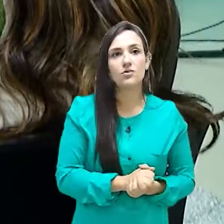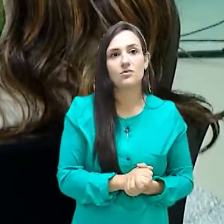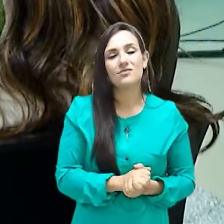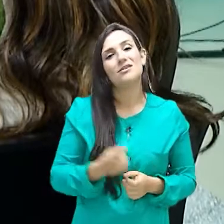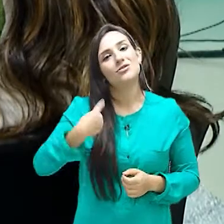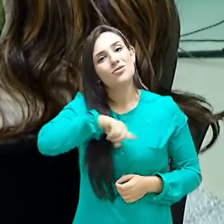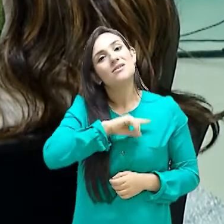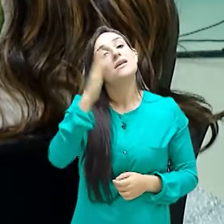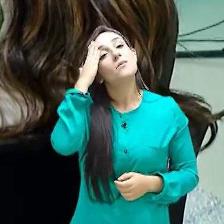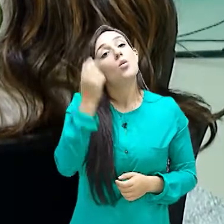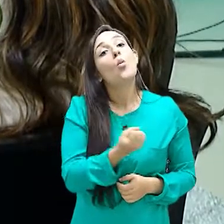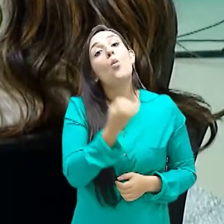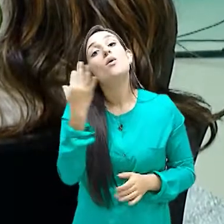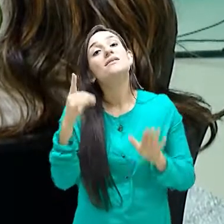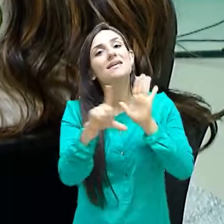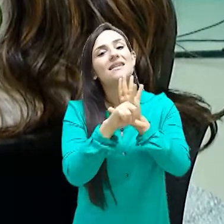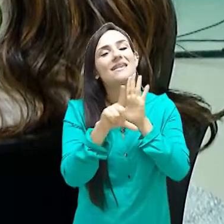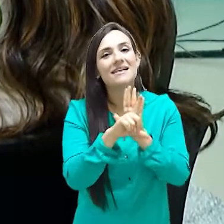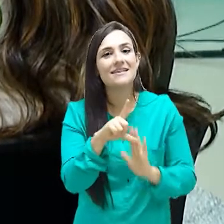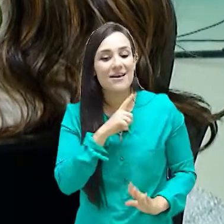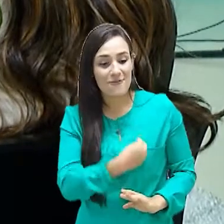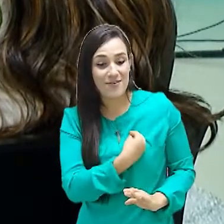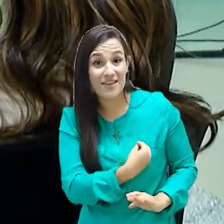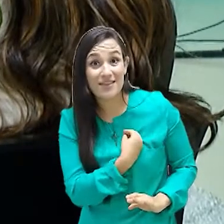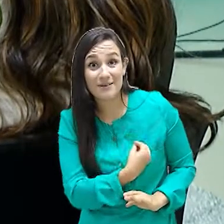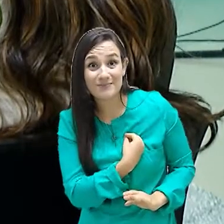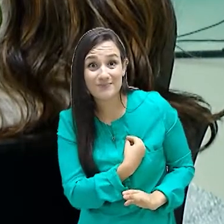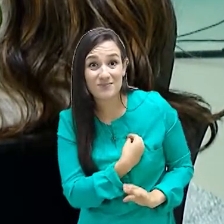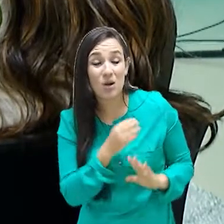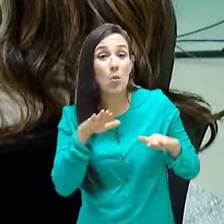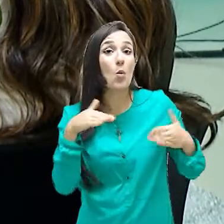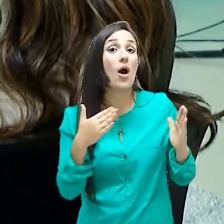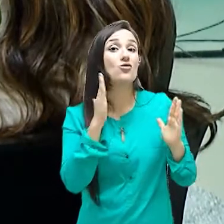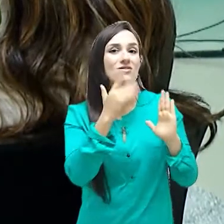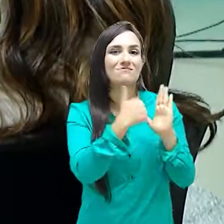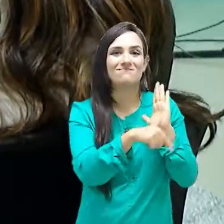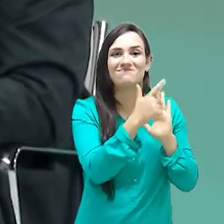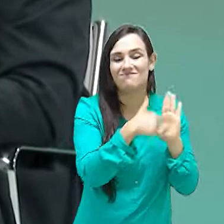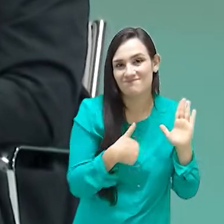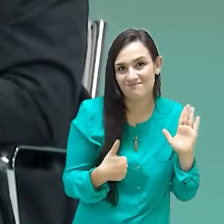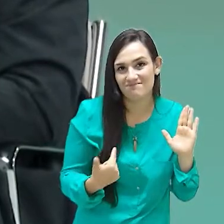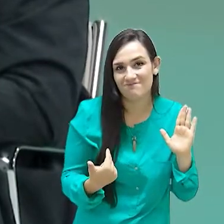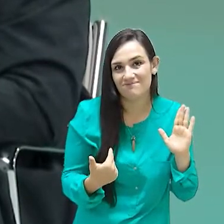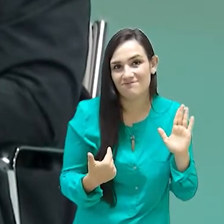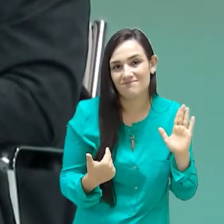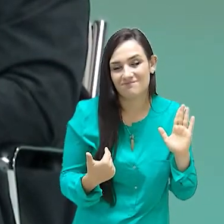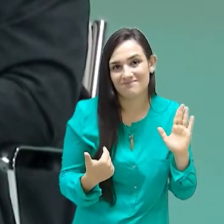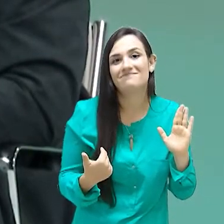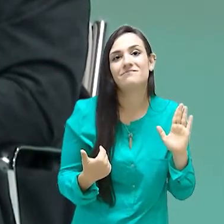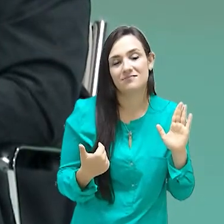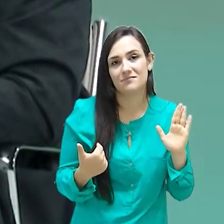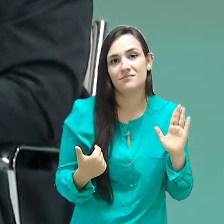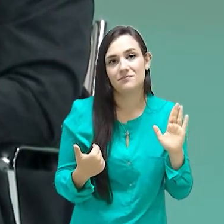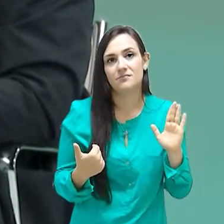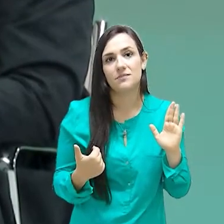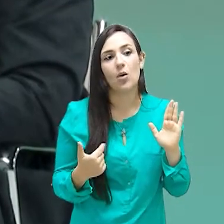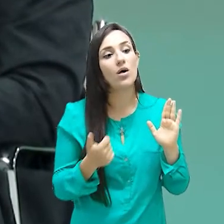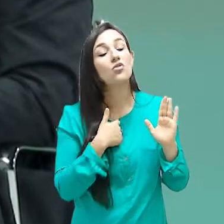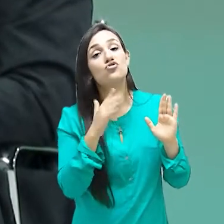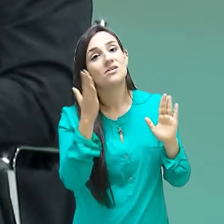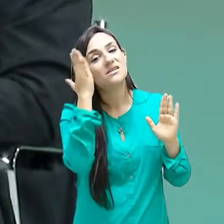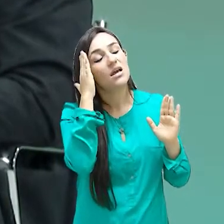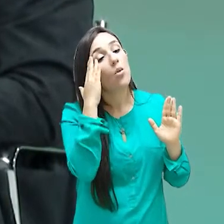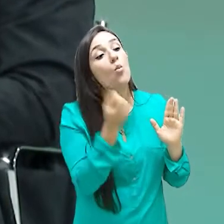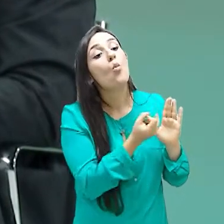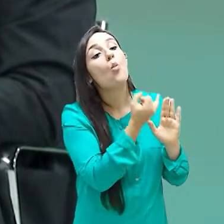saber, tem 30% das leis do Estado tratam de determinada matéria, né?